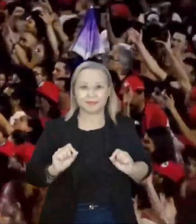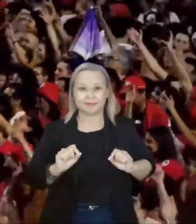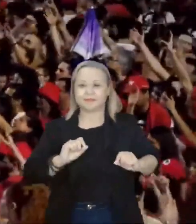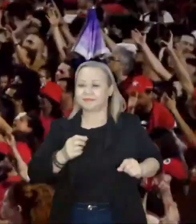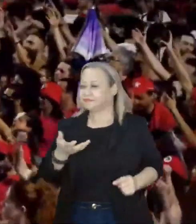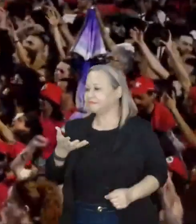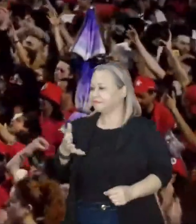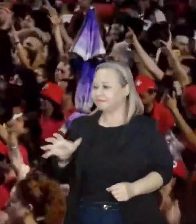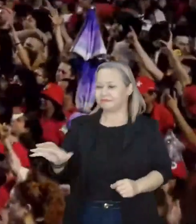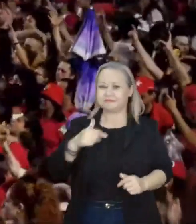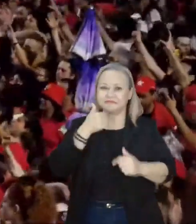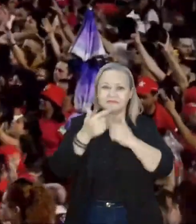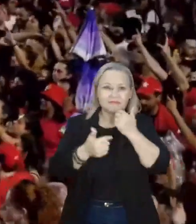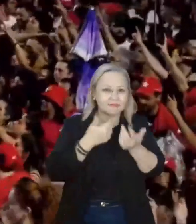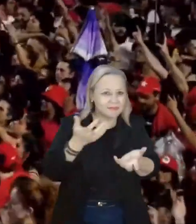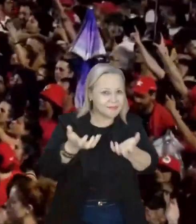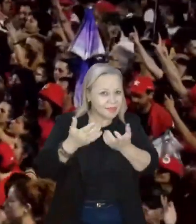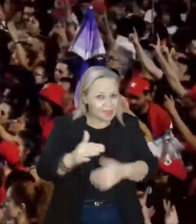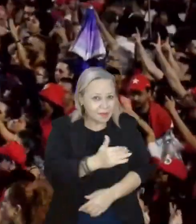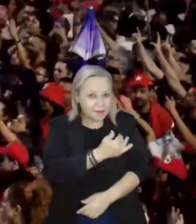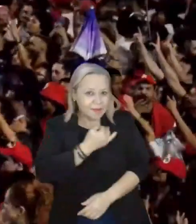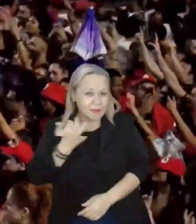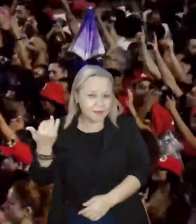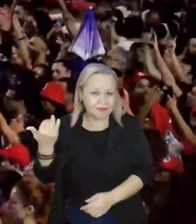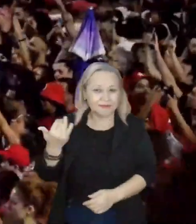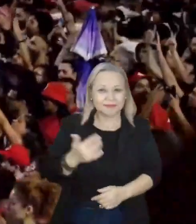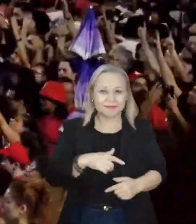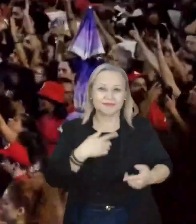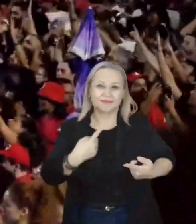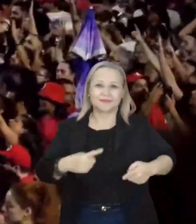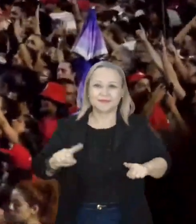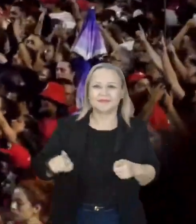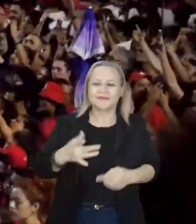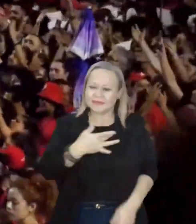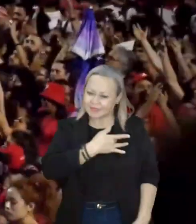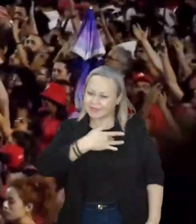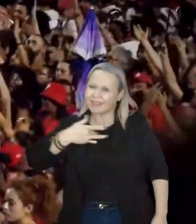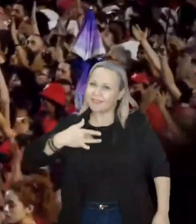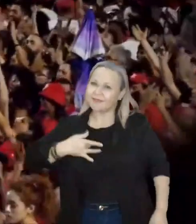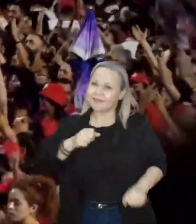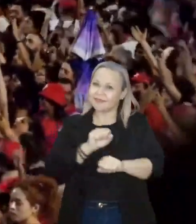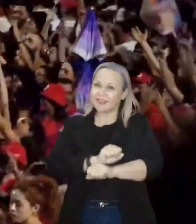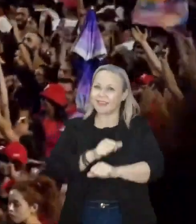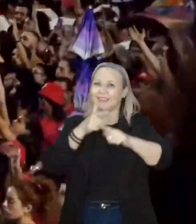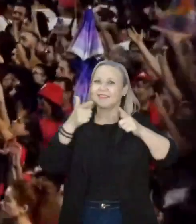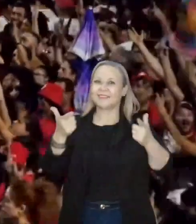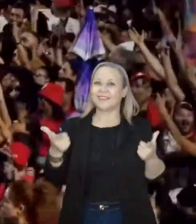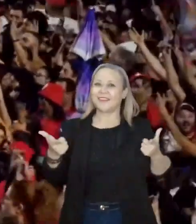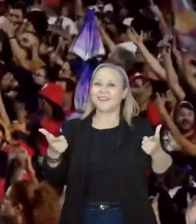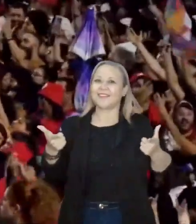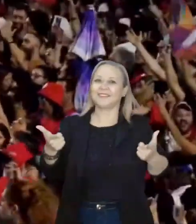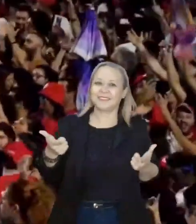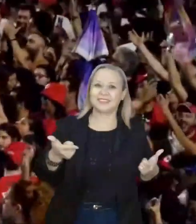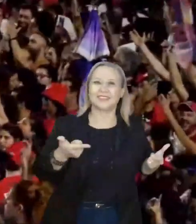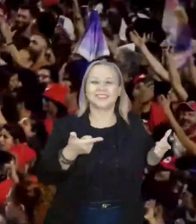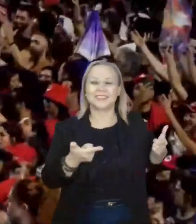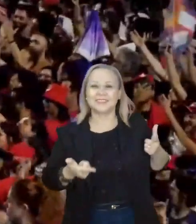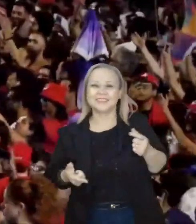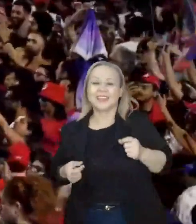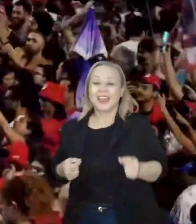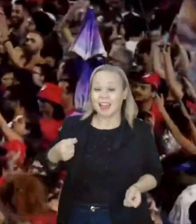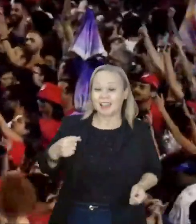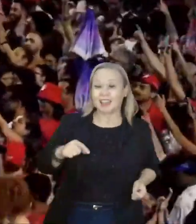Ninguém quer a morte. A gente quer pro Brasil, pro nosso povo, saúde e sorte.